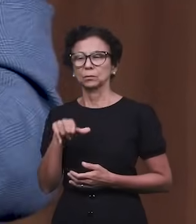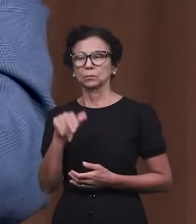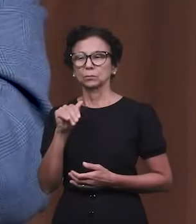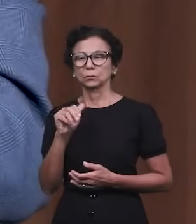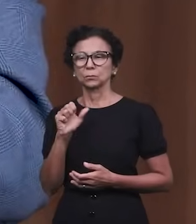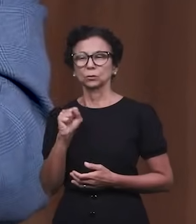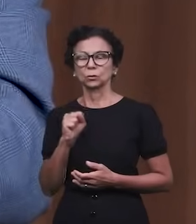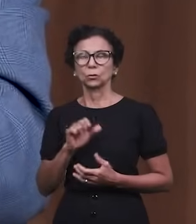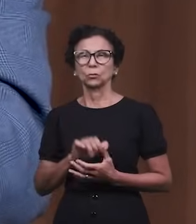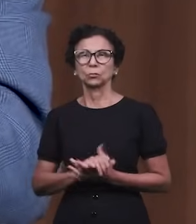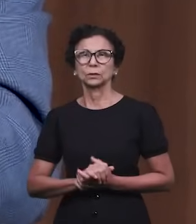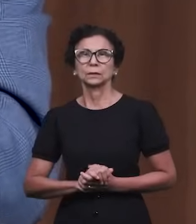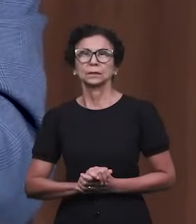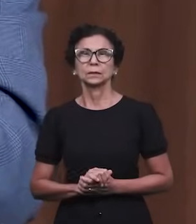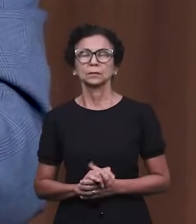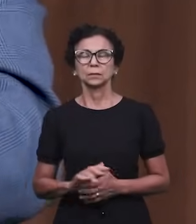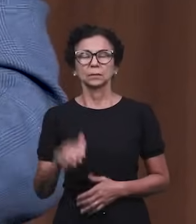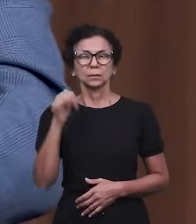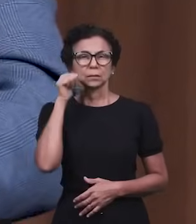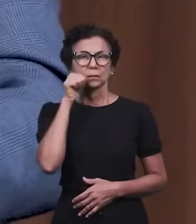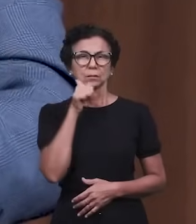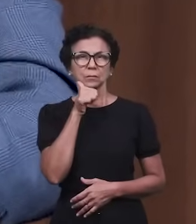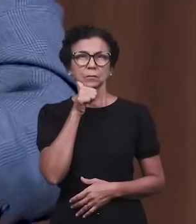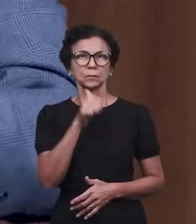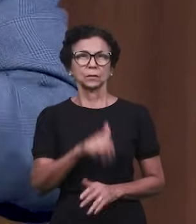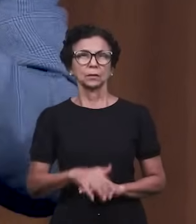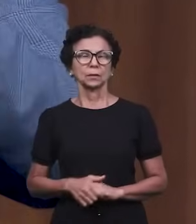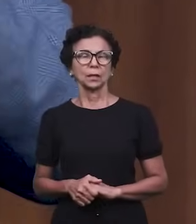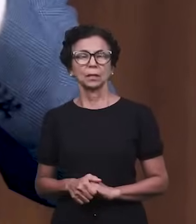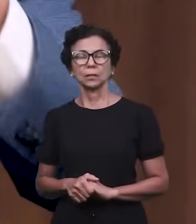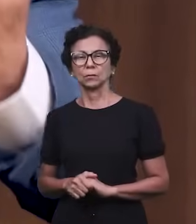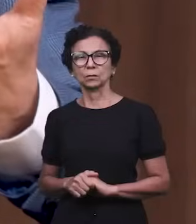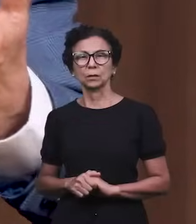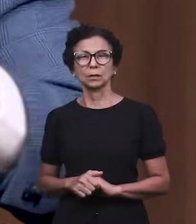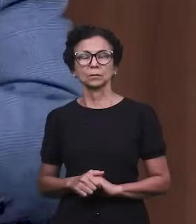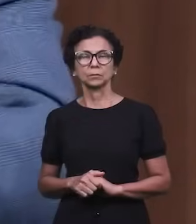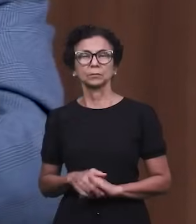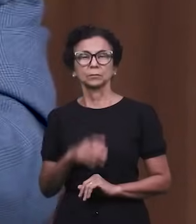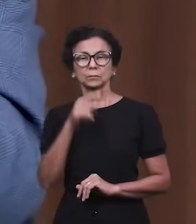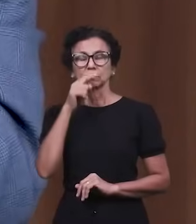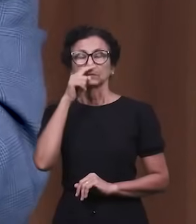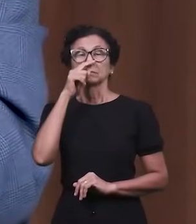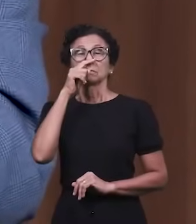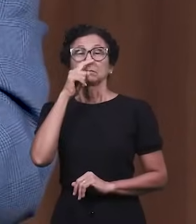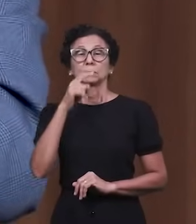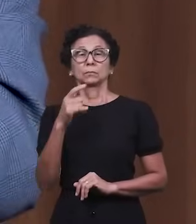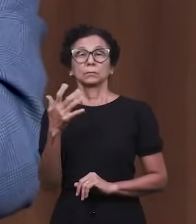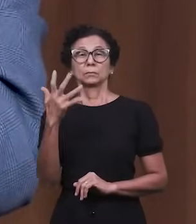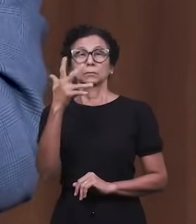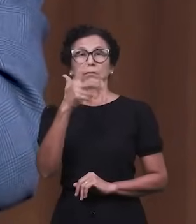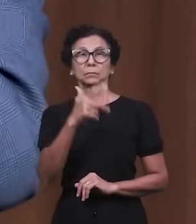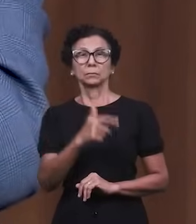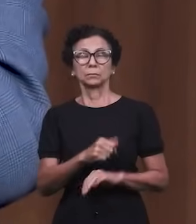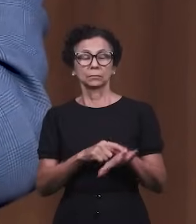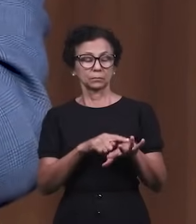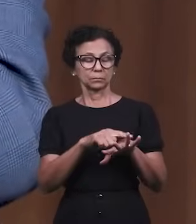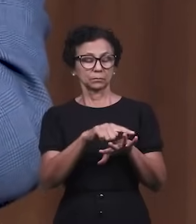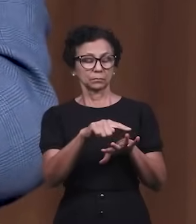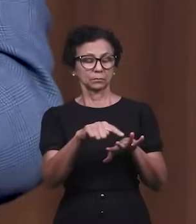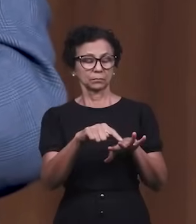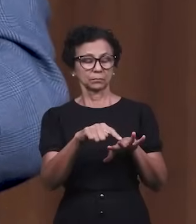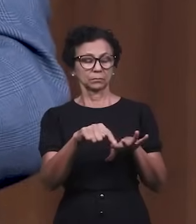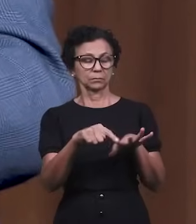então a gente nunca pregou isso, né? Ela toda coisa muito produzida e tal. E ela tinha umas